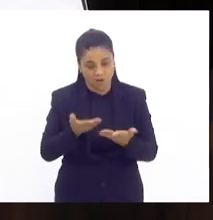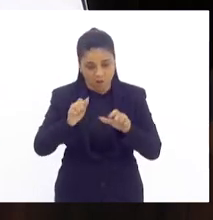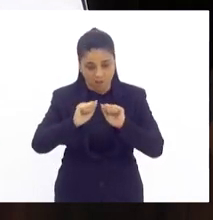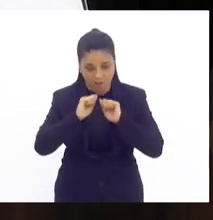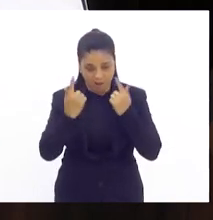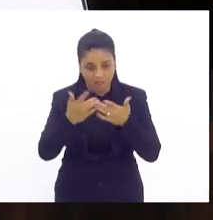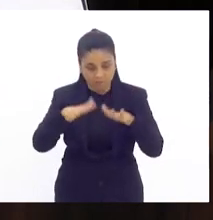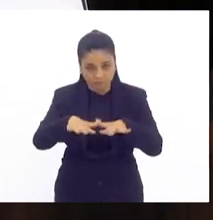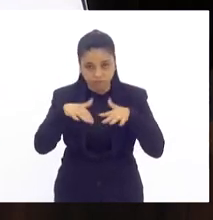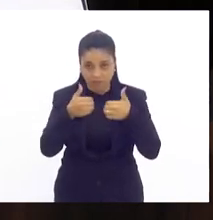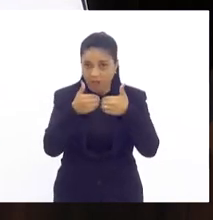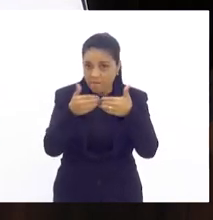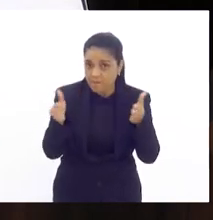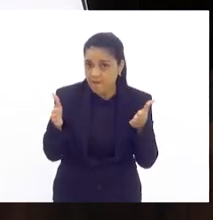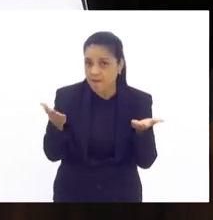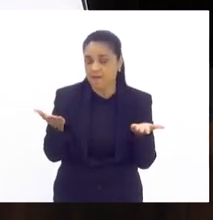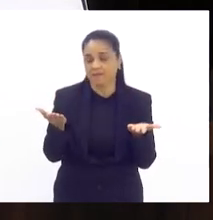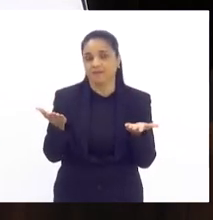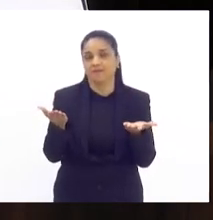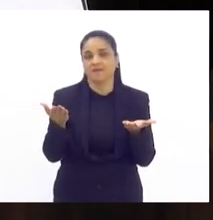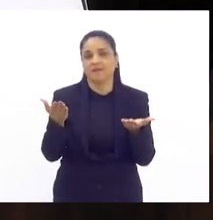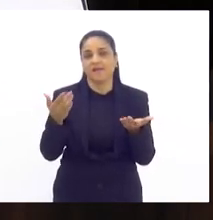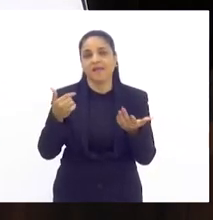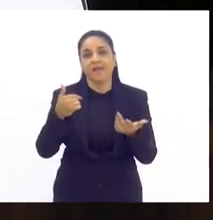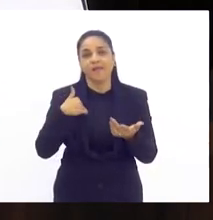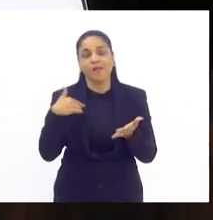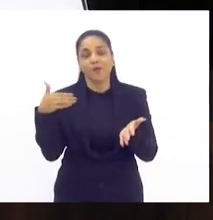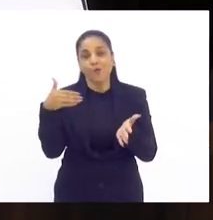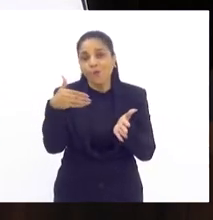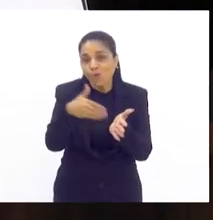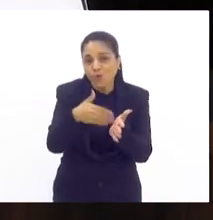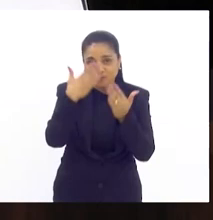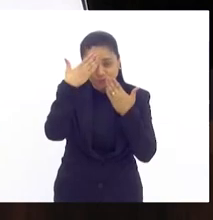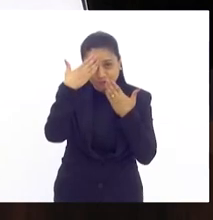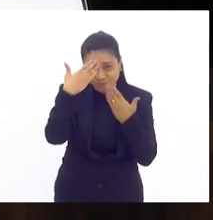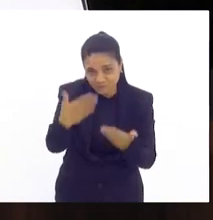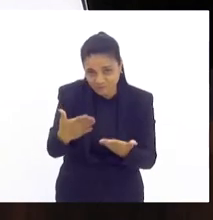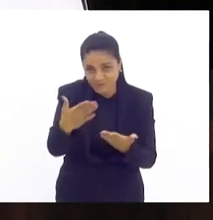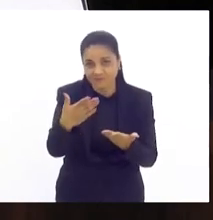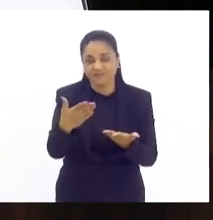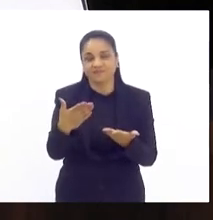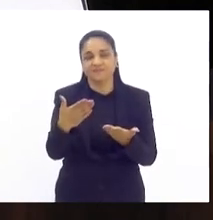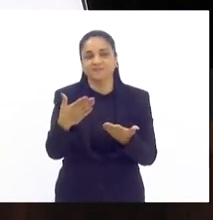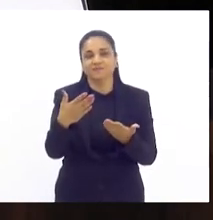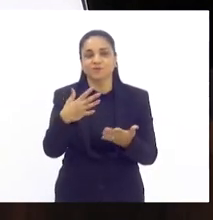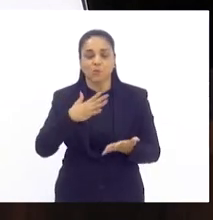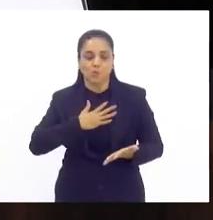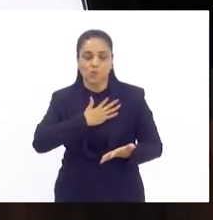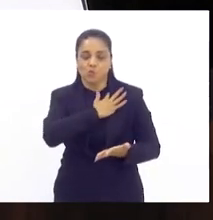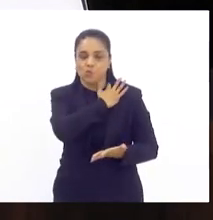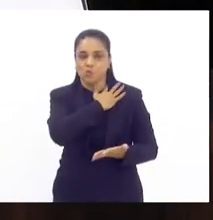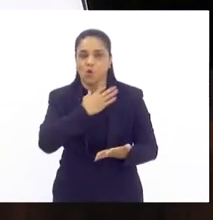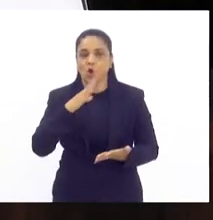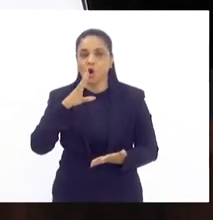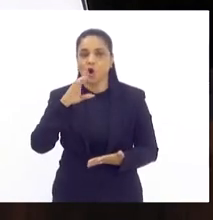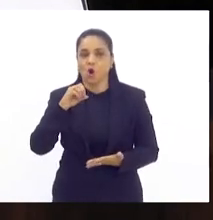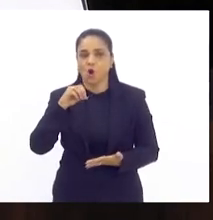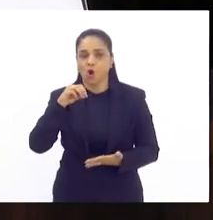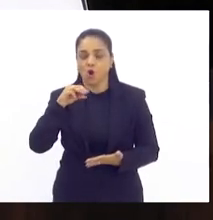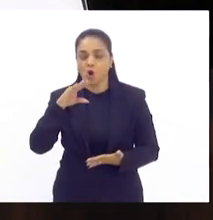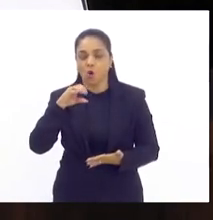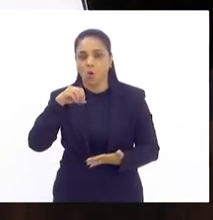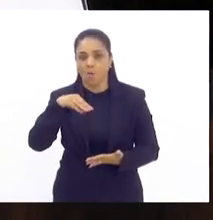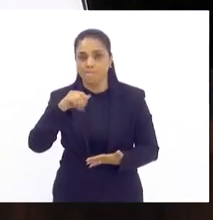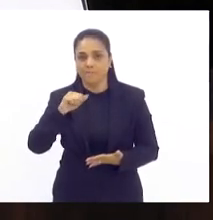aberta para vocês. E não podia deixar de fazer o último agradecimento ao comandante, coronel Leandro